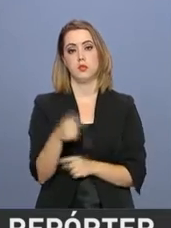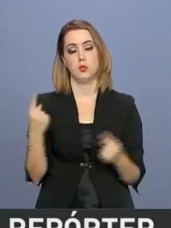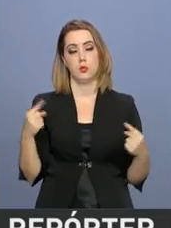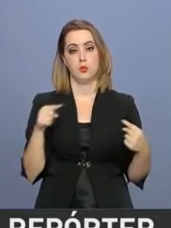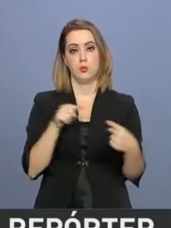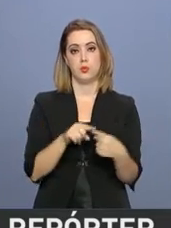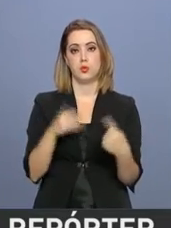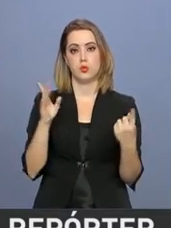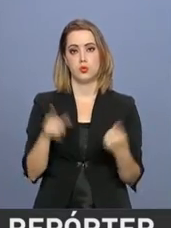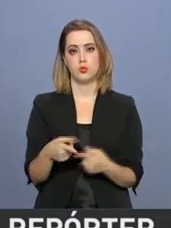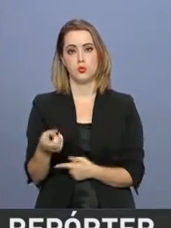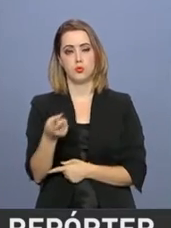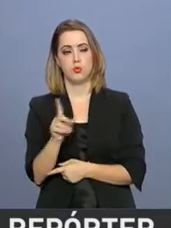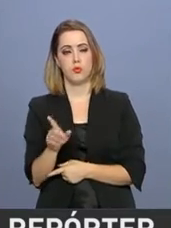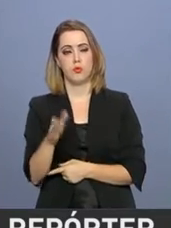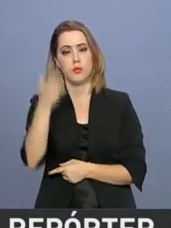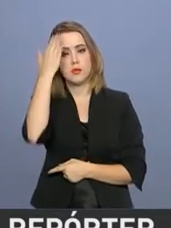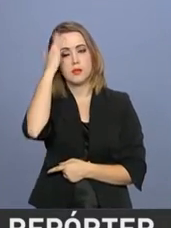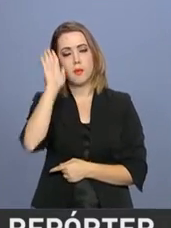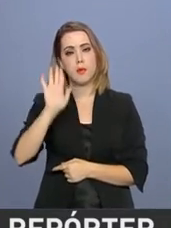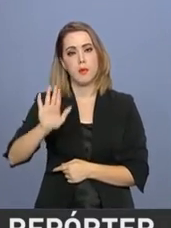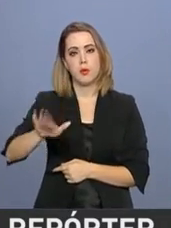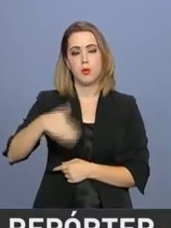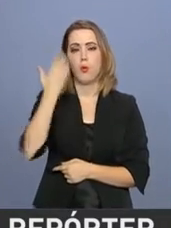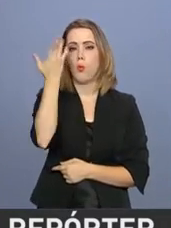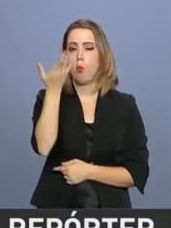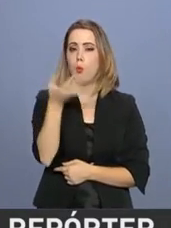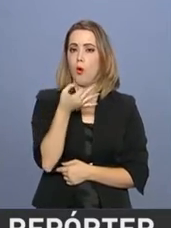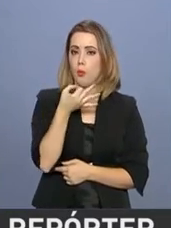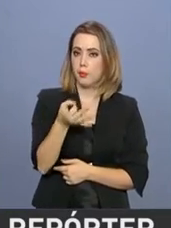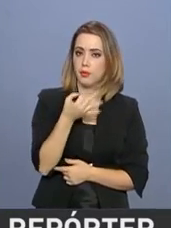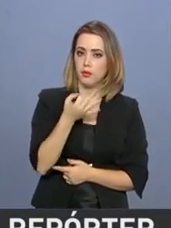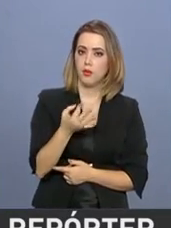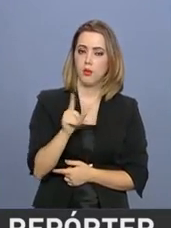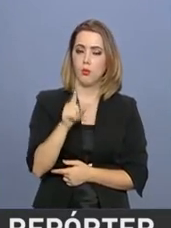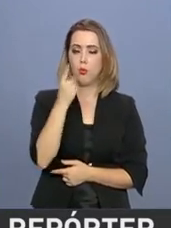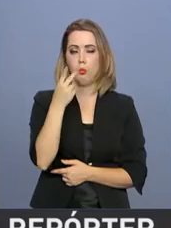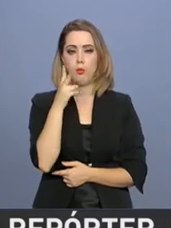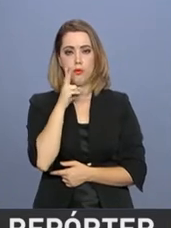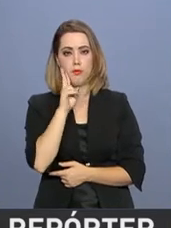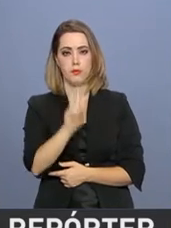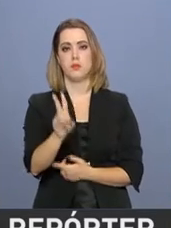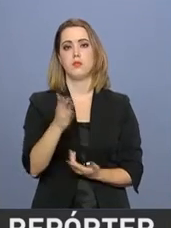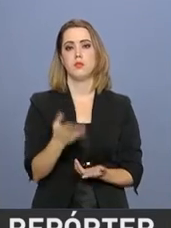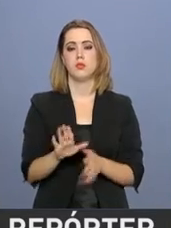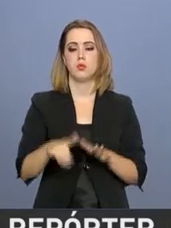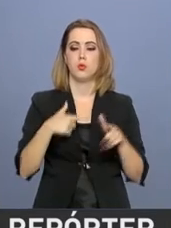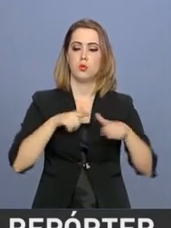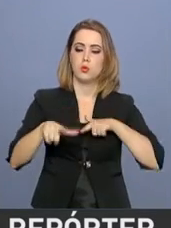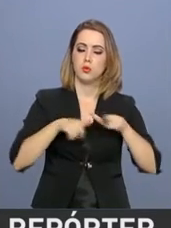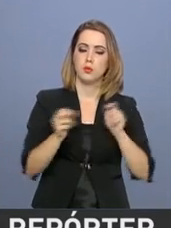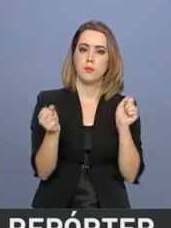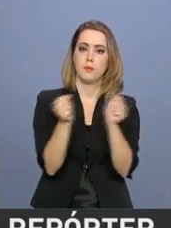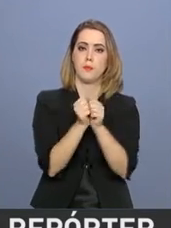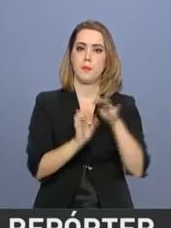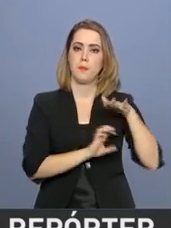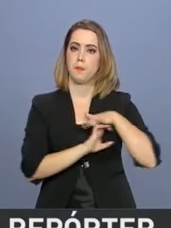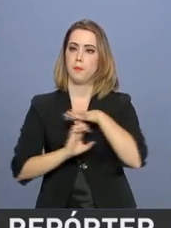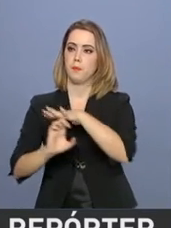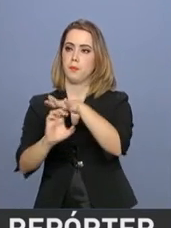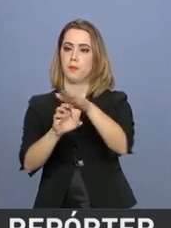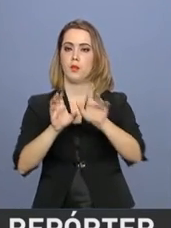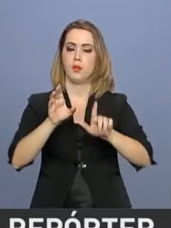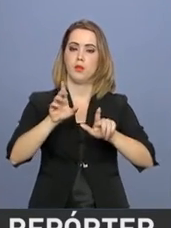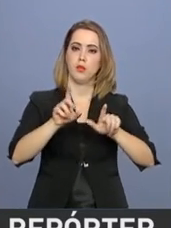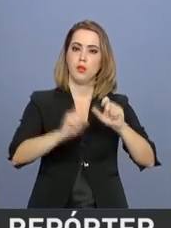visão já consensada dos trabalhadores e do setor produtivo.